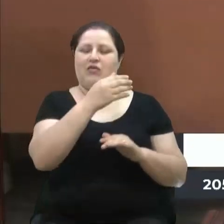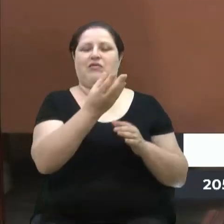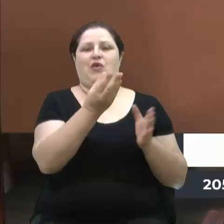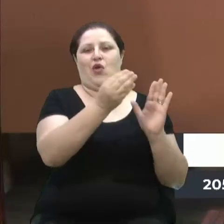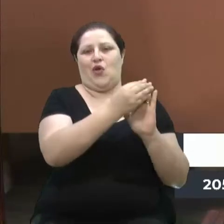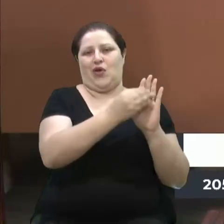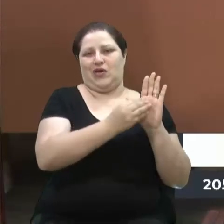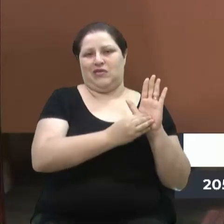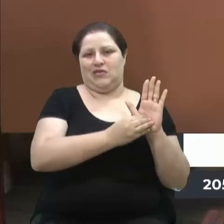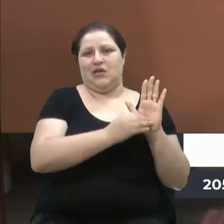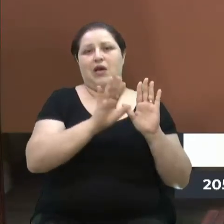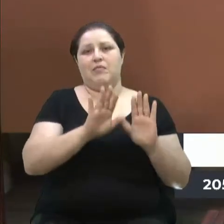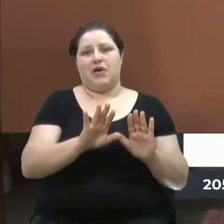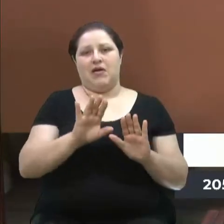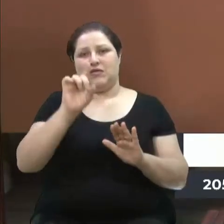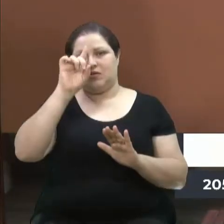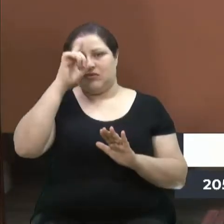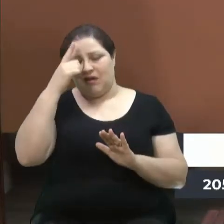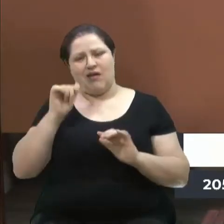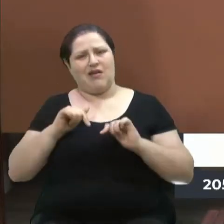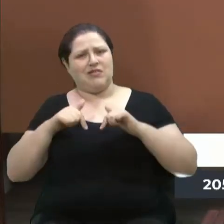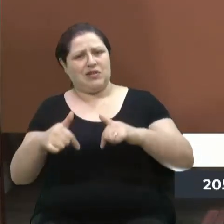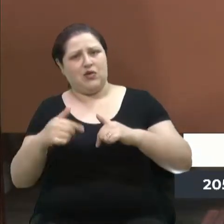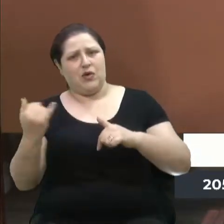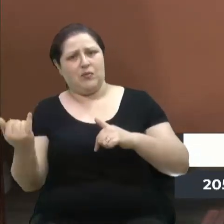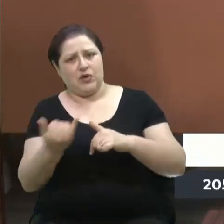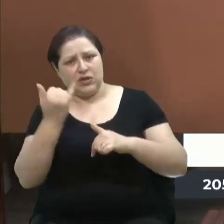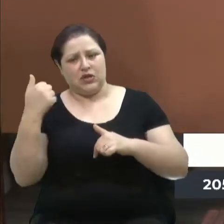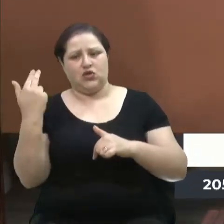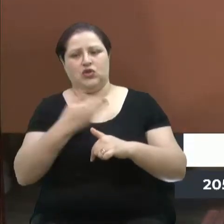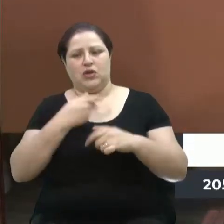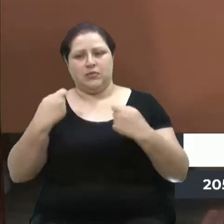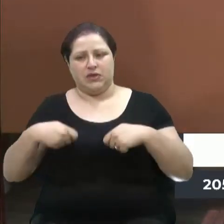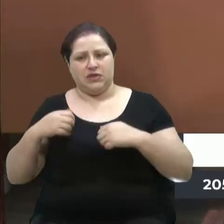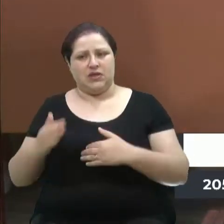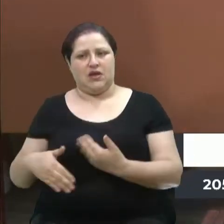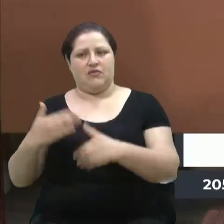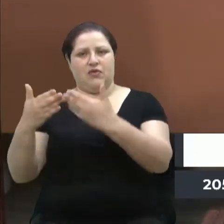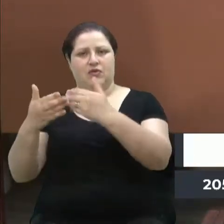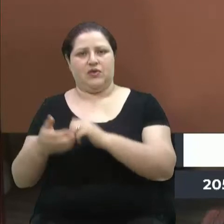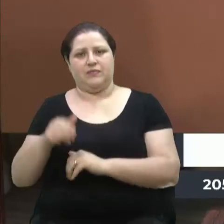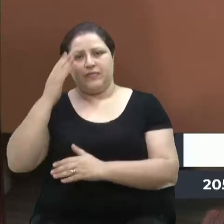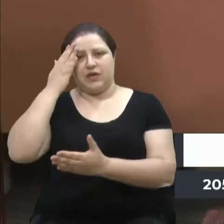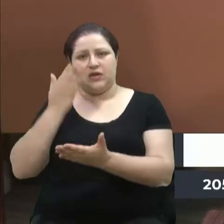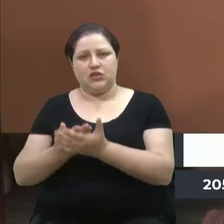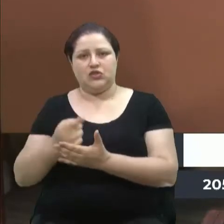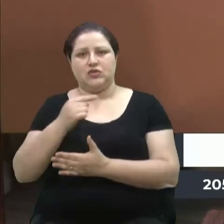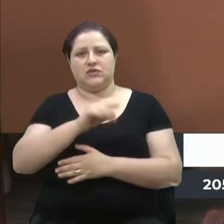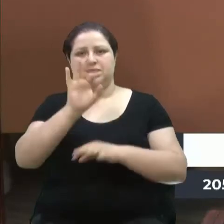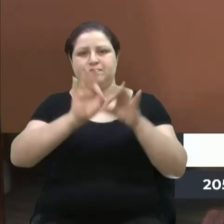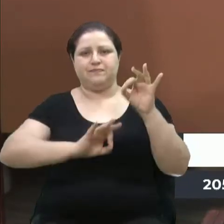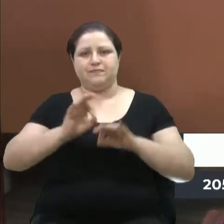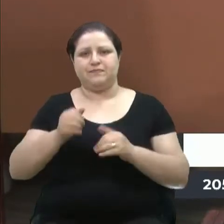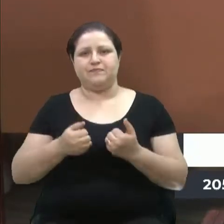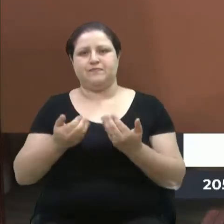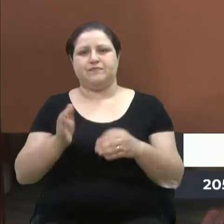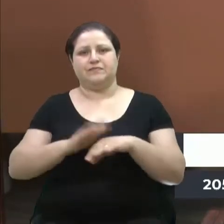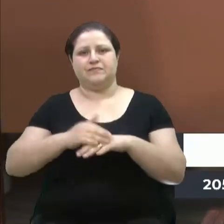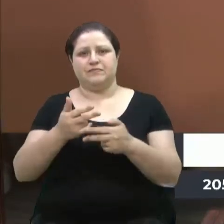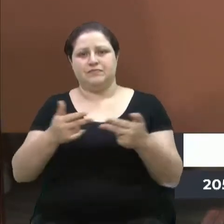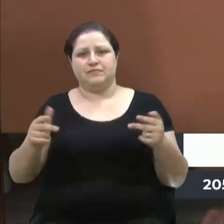é muito importante e nós precisamos evoluir eu acredito que esse projeto traz mais